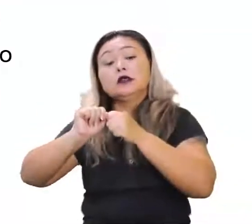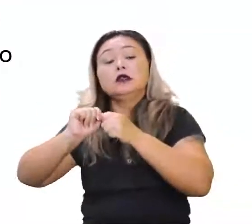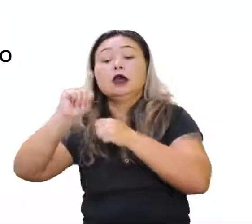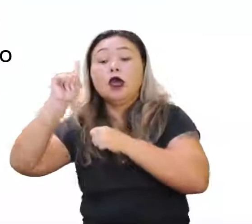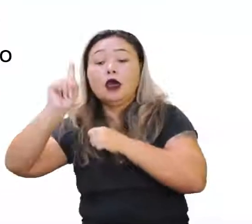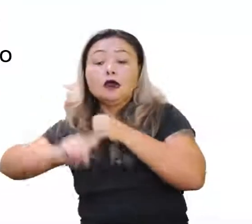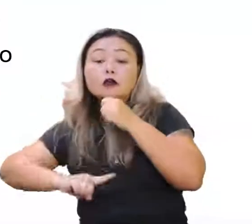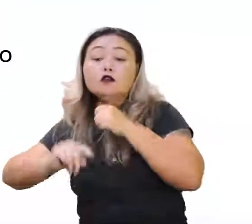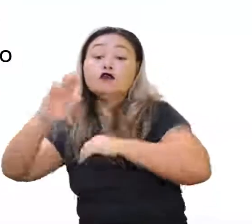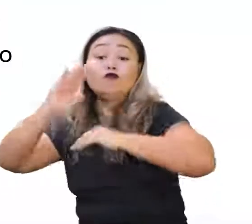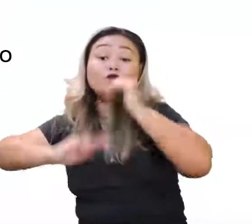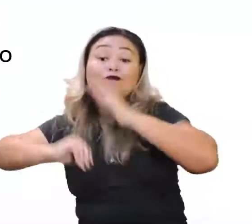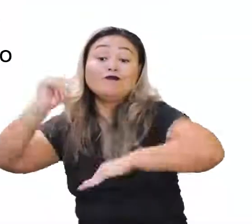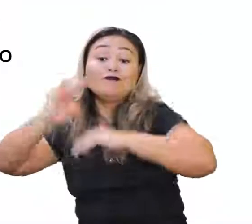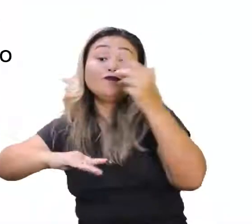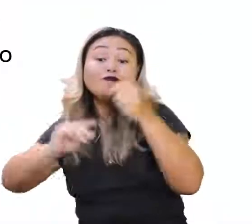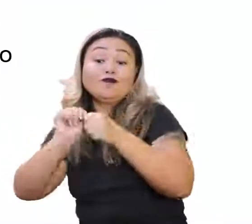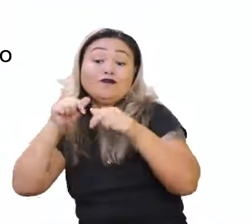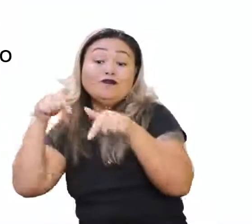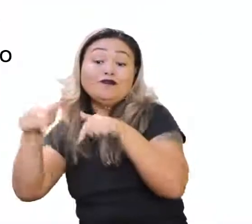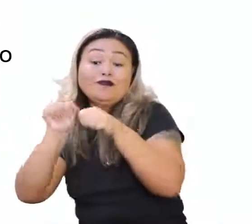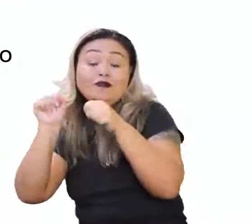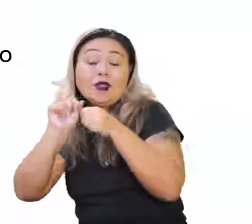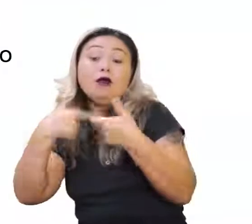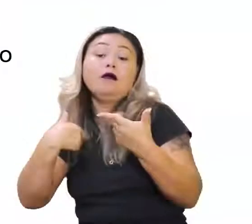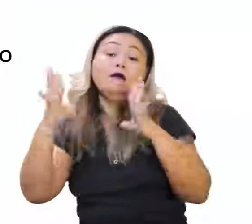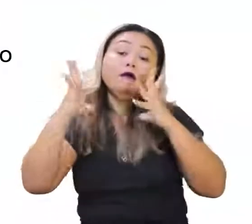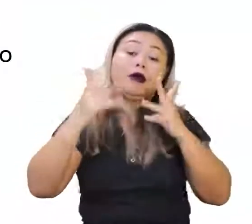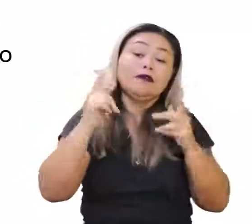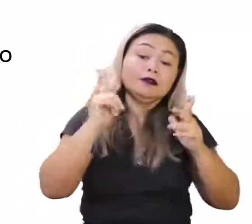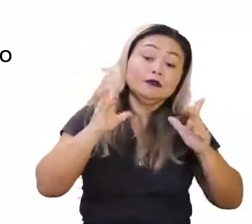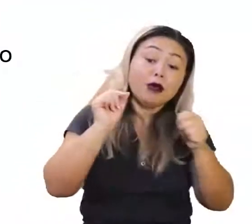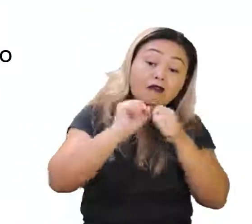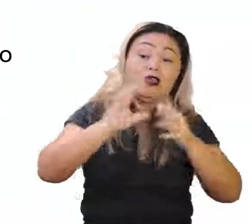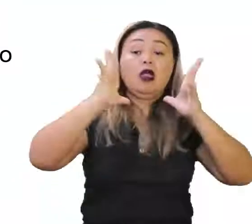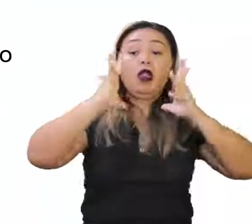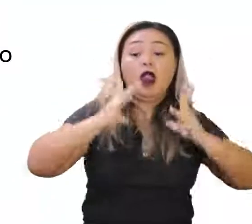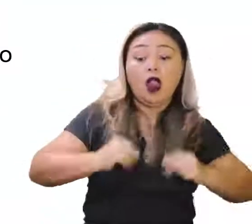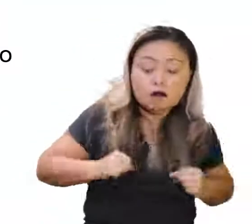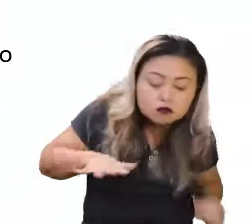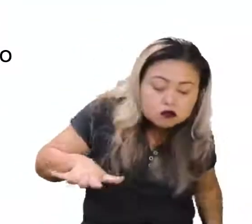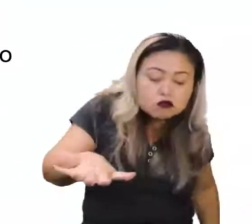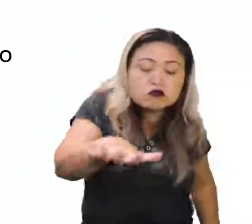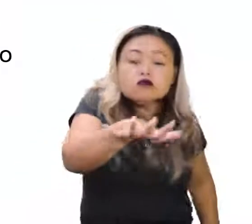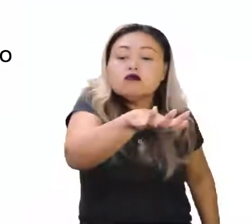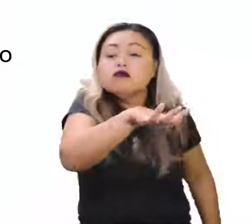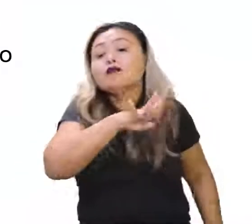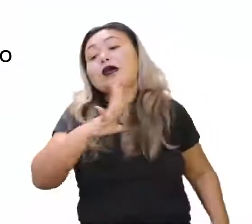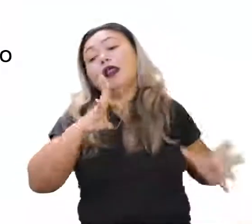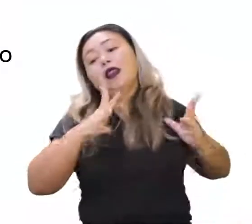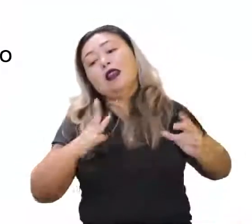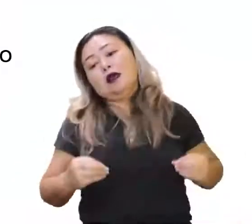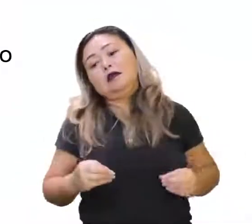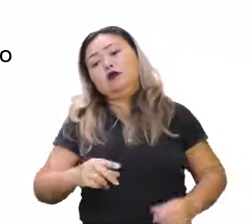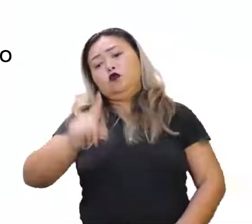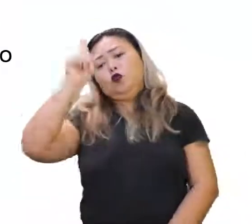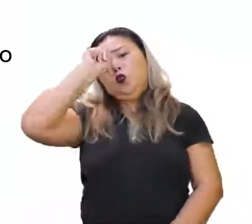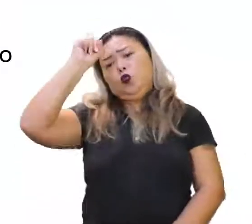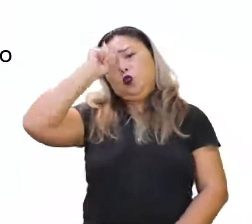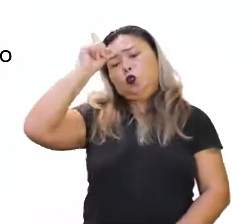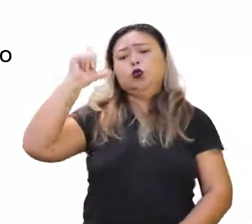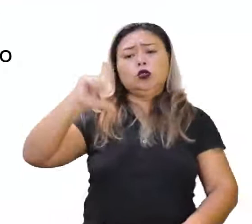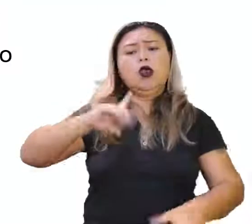para realizar a limpeza, fornecimento a limpeza da instalação, que é